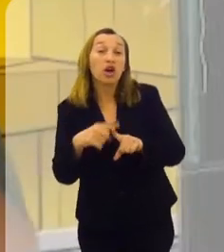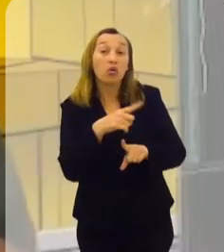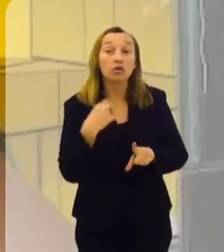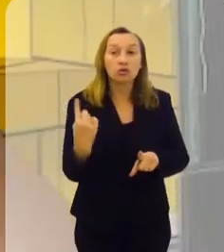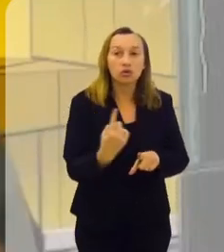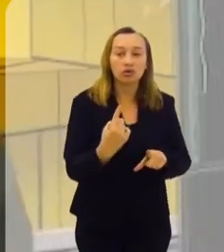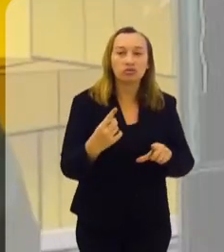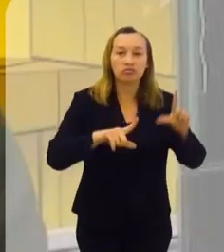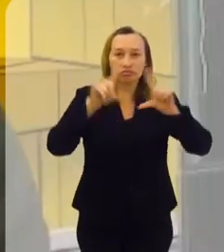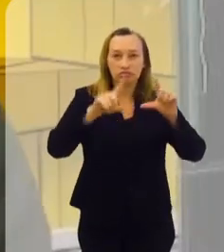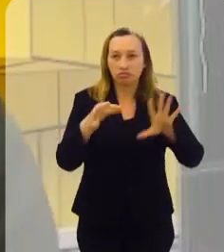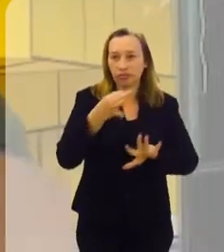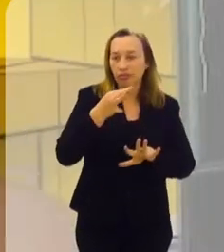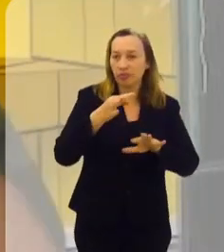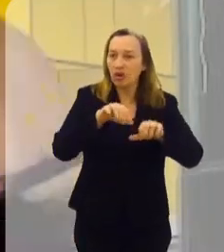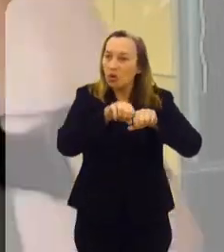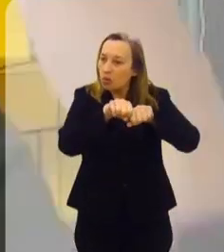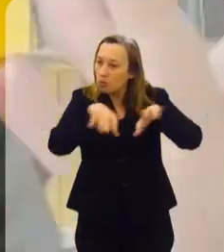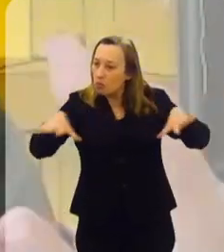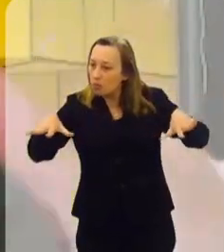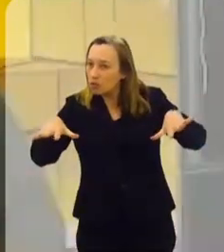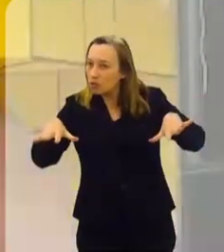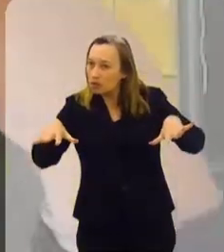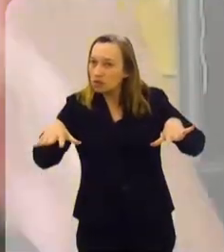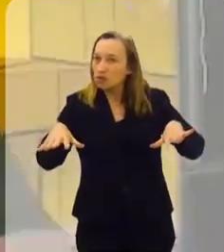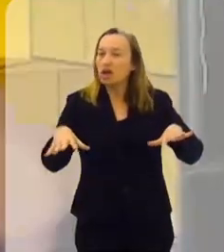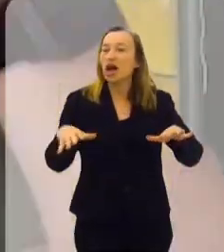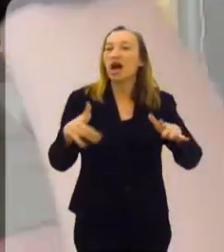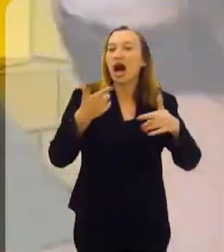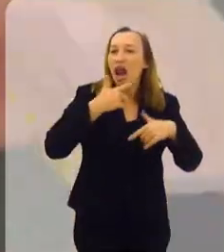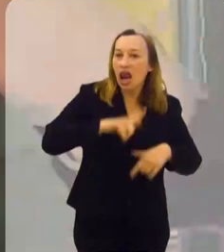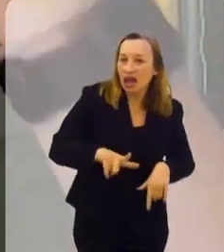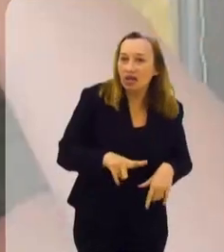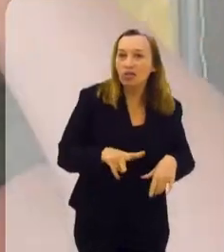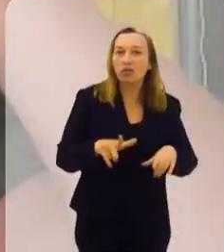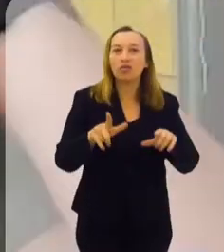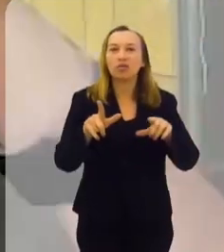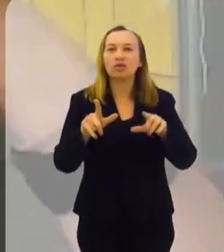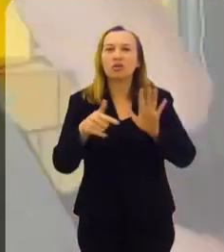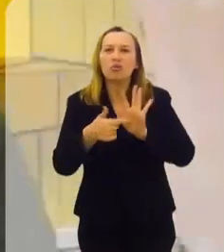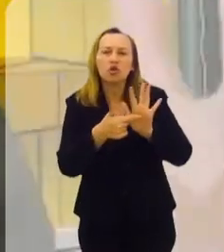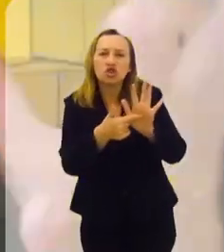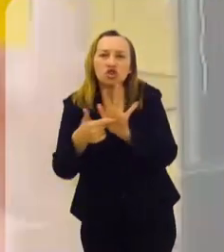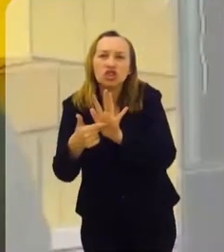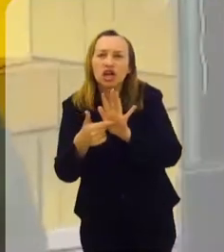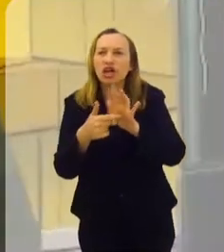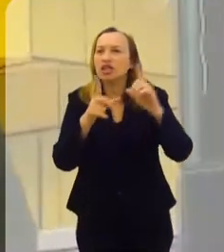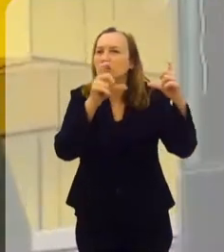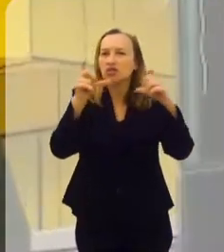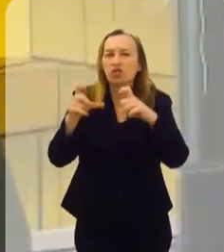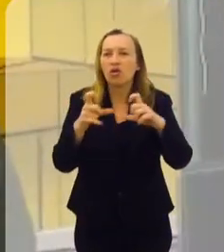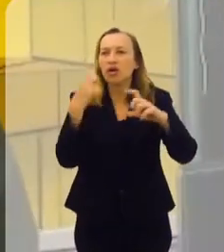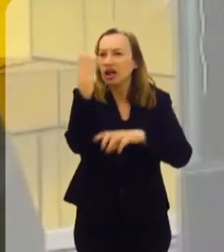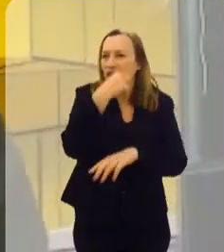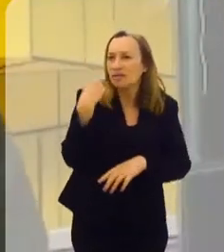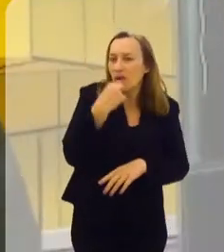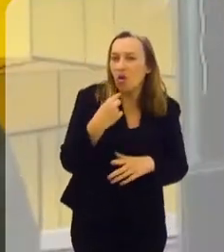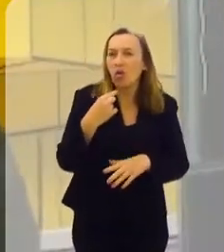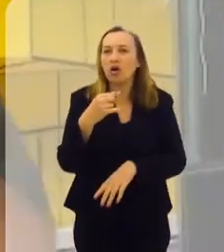né? Porque quando a gente, com o audiovisual, leva isso que você falou, a língua, as imagens,